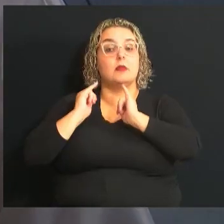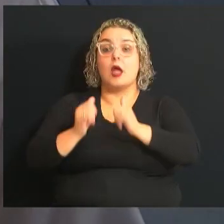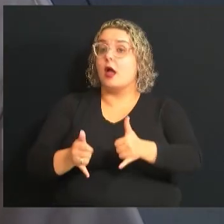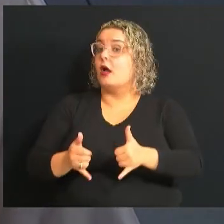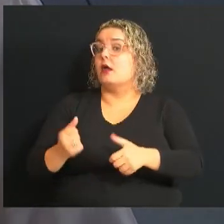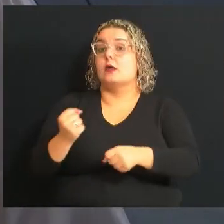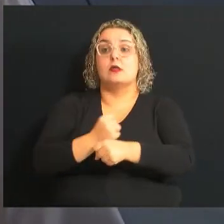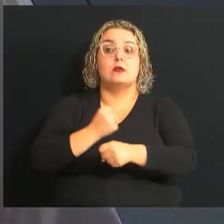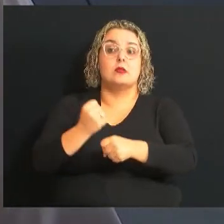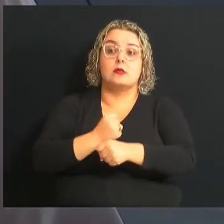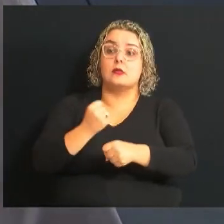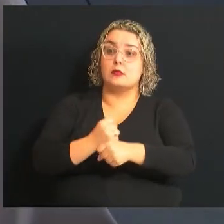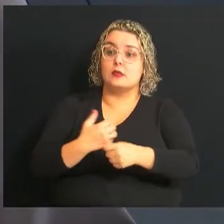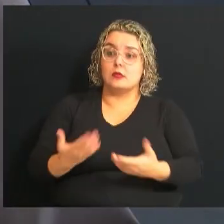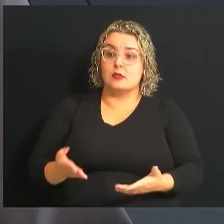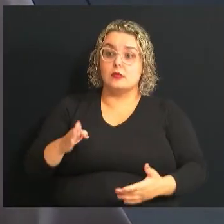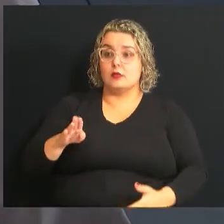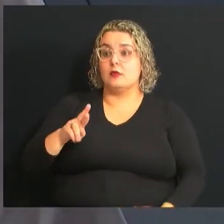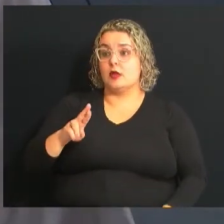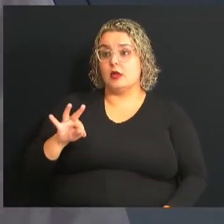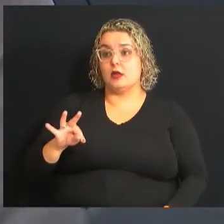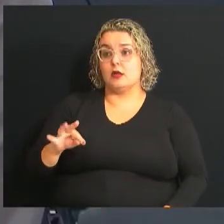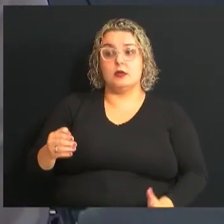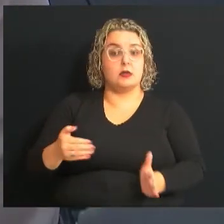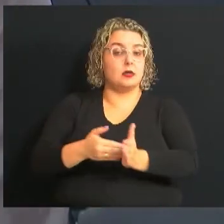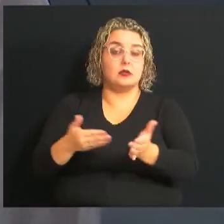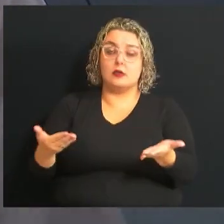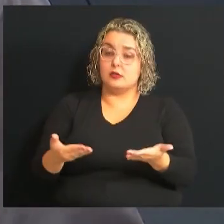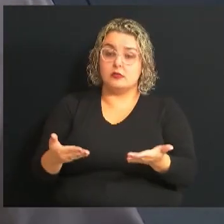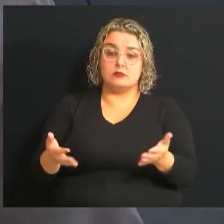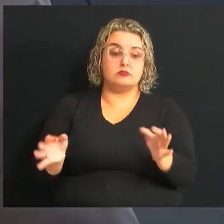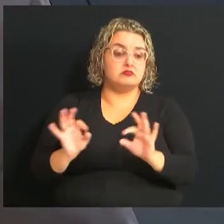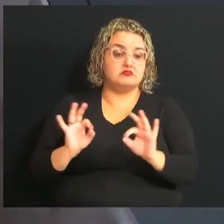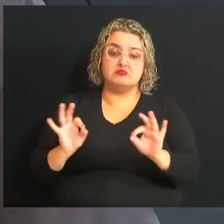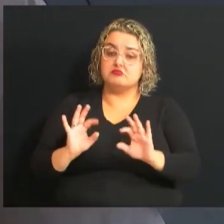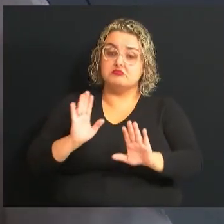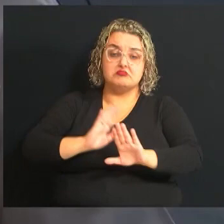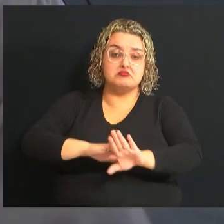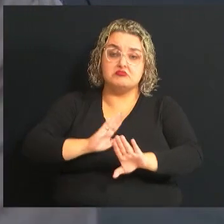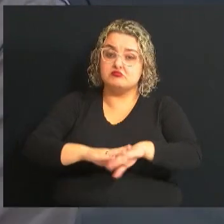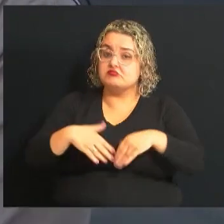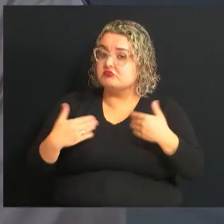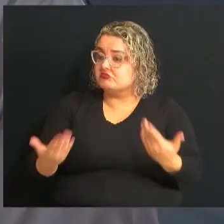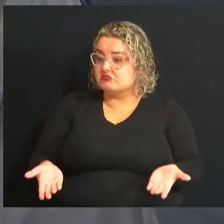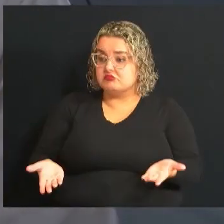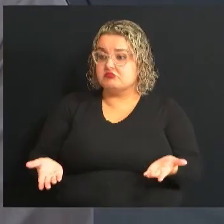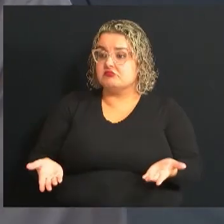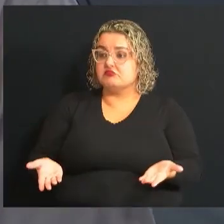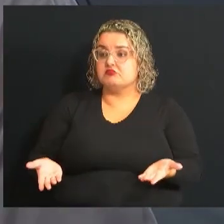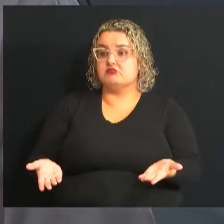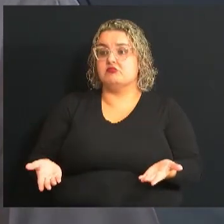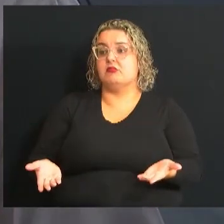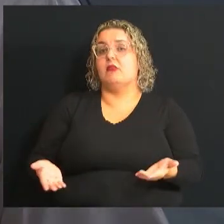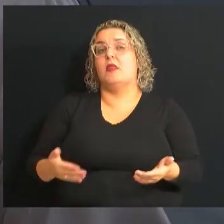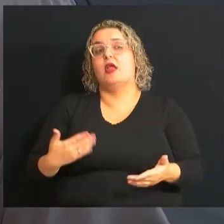lote 4 do BRT e até agora não atuou, né? Fica naquele lenga